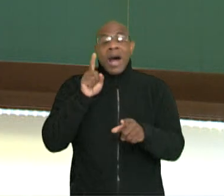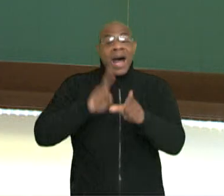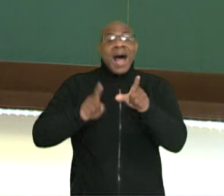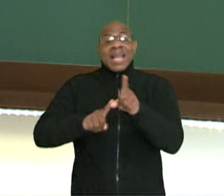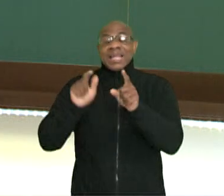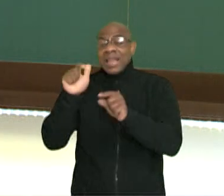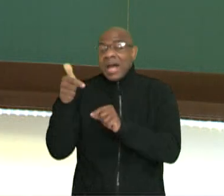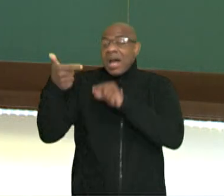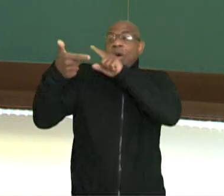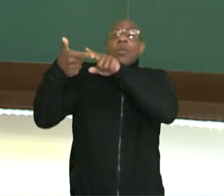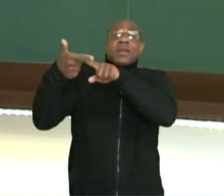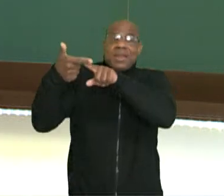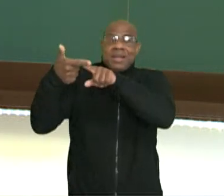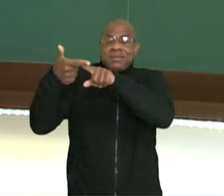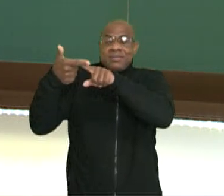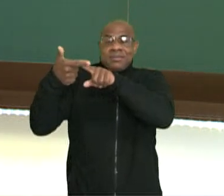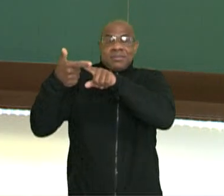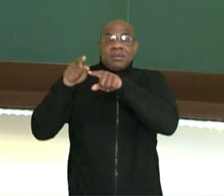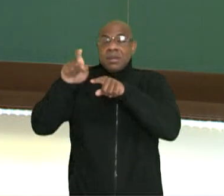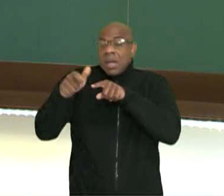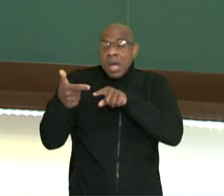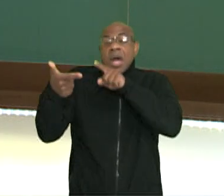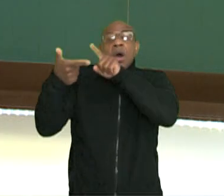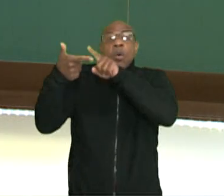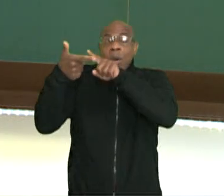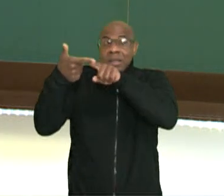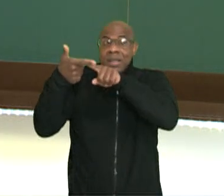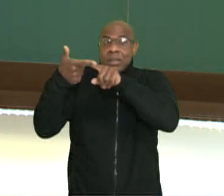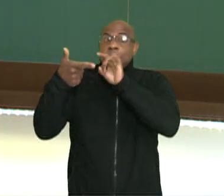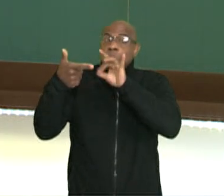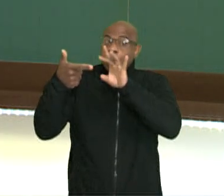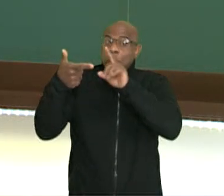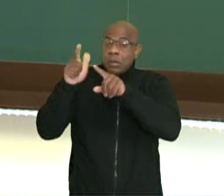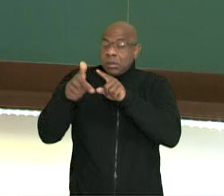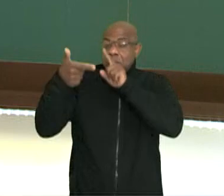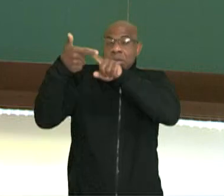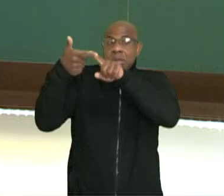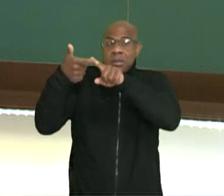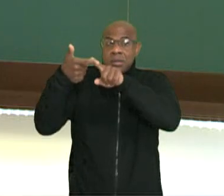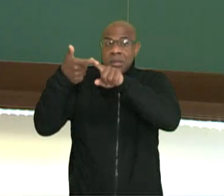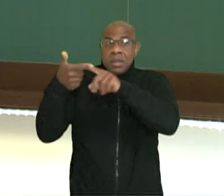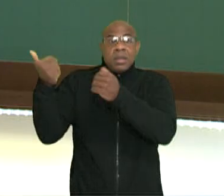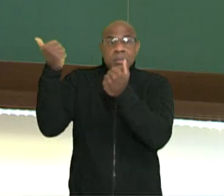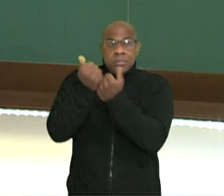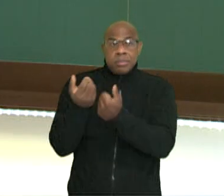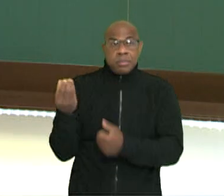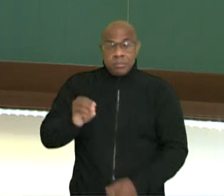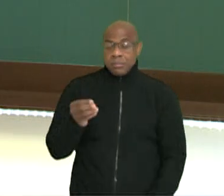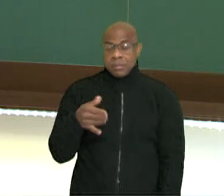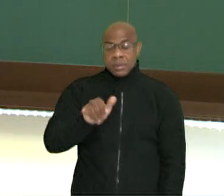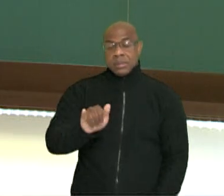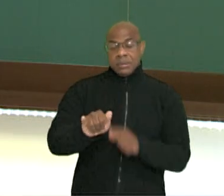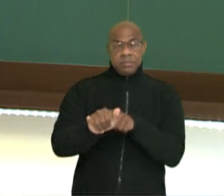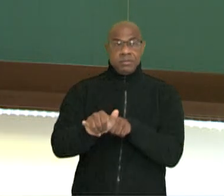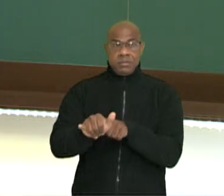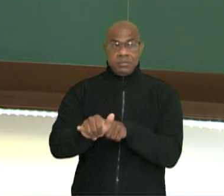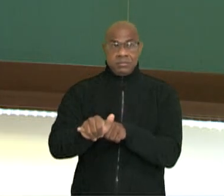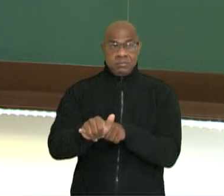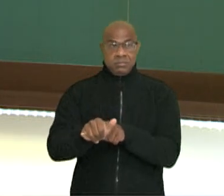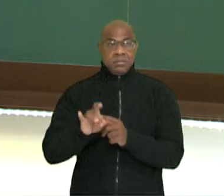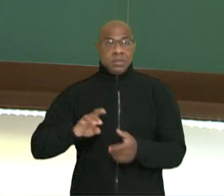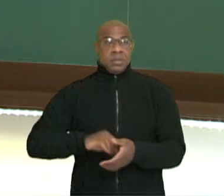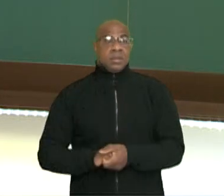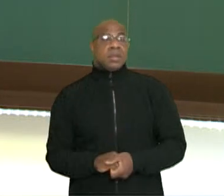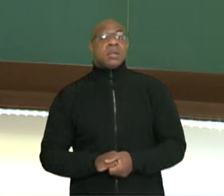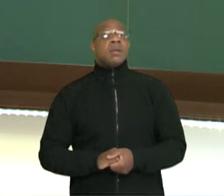letra simples, tá bom? É essa do meio aqui. Então, x ao quadrado eu vou chamar de y. Então, eu vou trocar. A minha